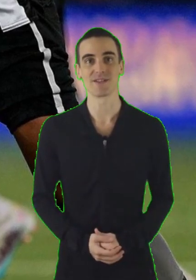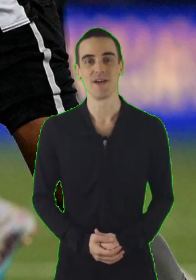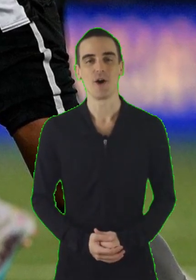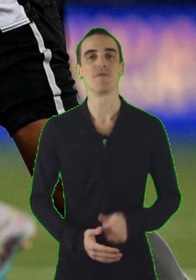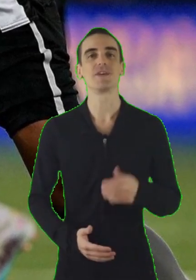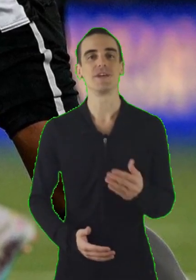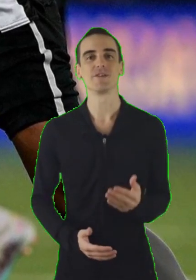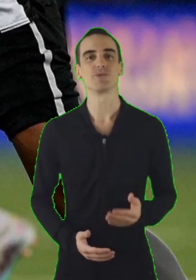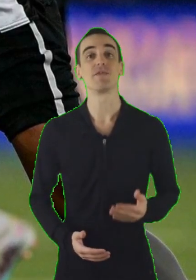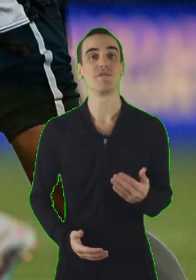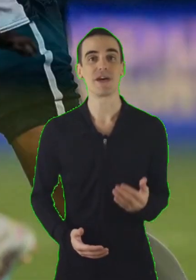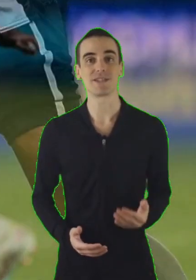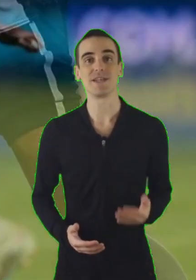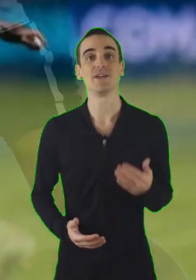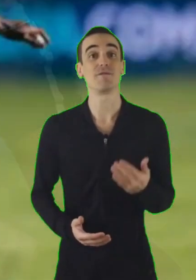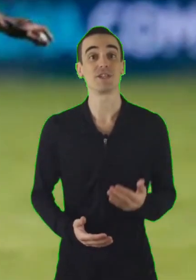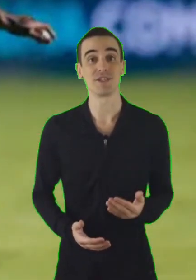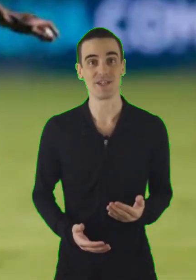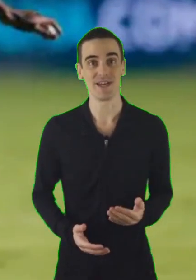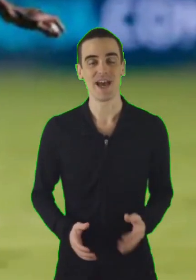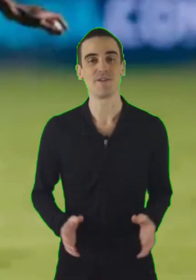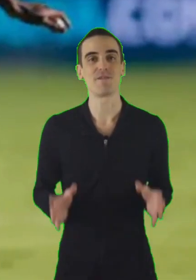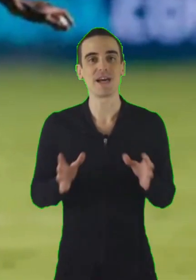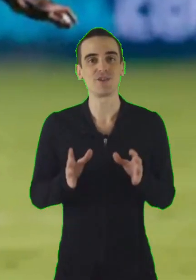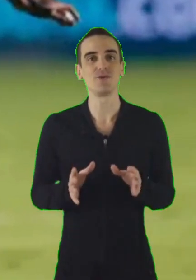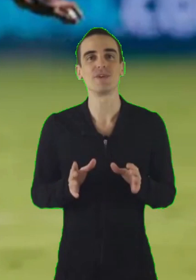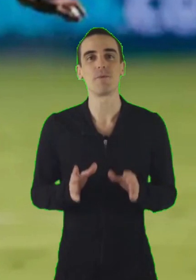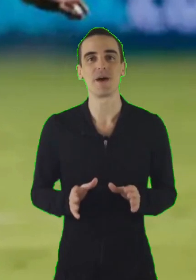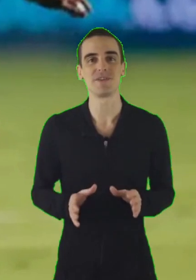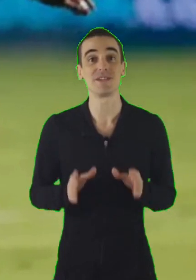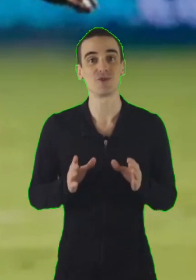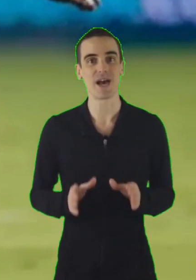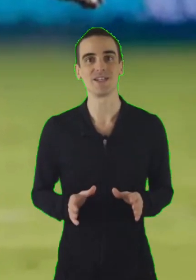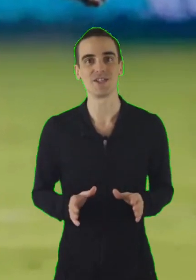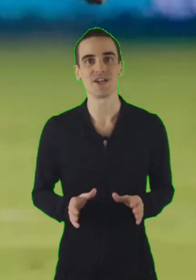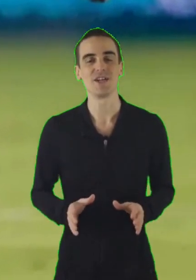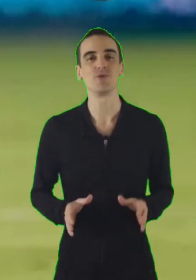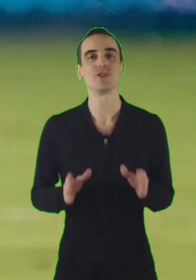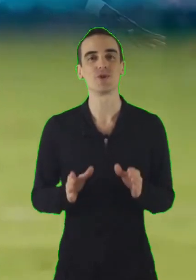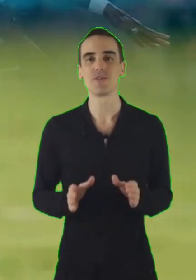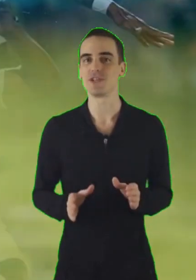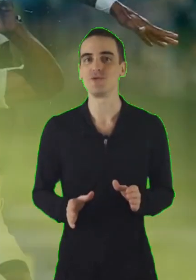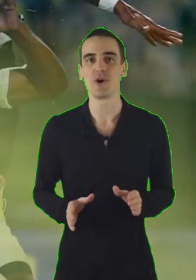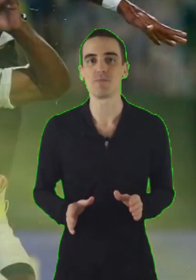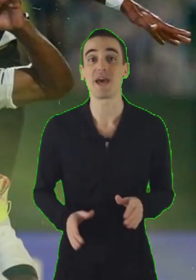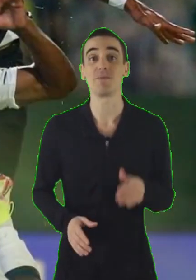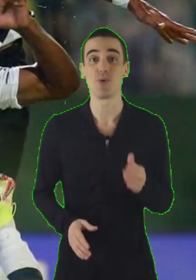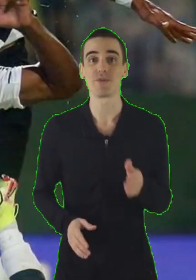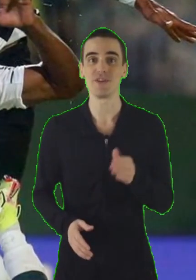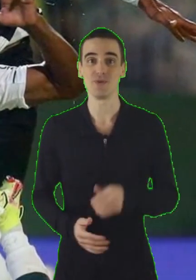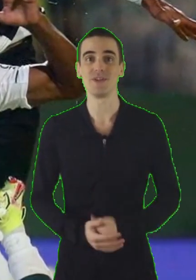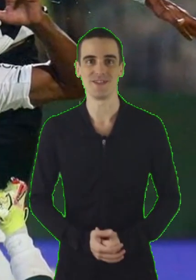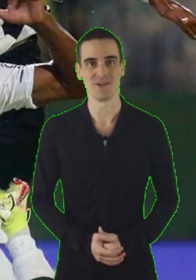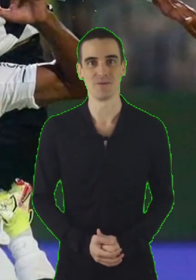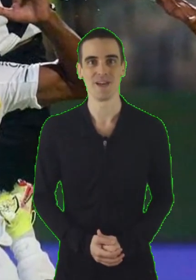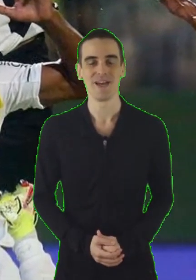Campeonato Brasileiro ruir após uma sequência de 4 jogos sem vitória, sendo um empate e 3 derrotas. A última delas foi no Clássico contra o Vasco,